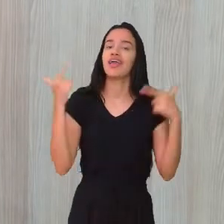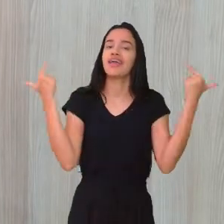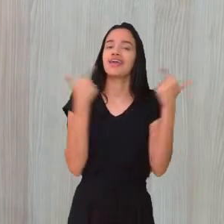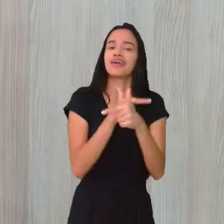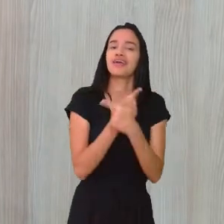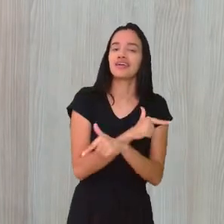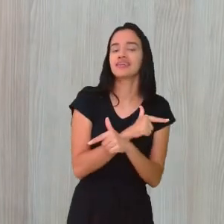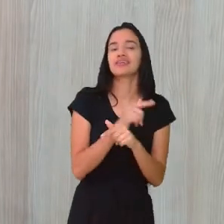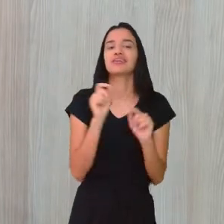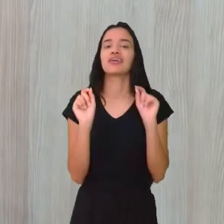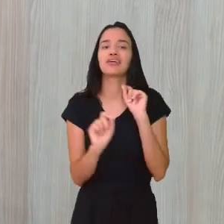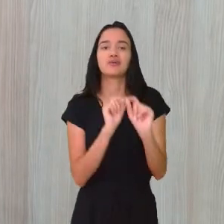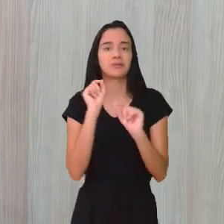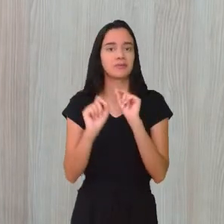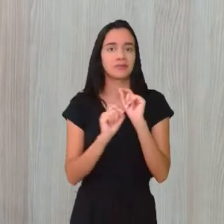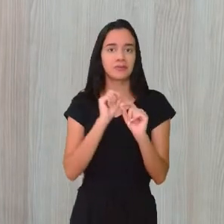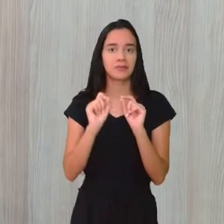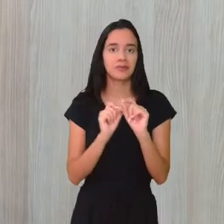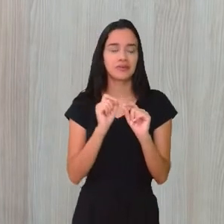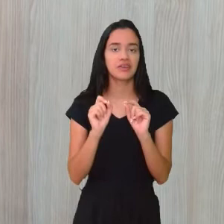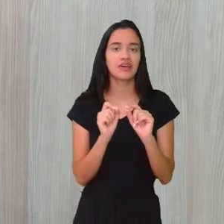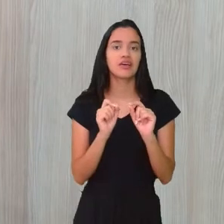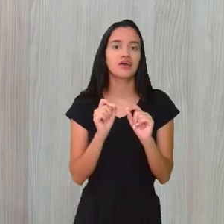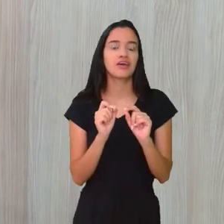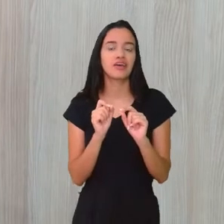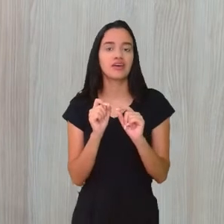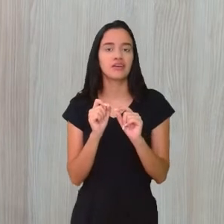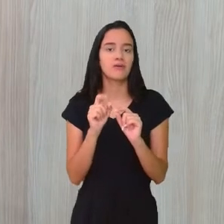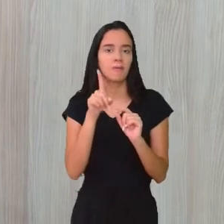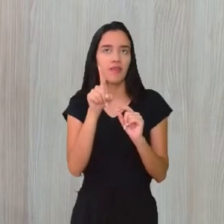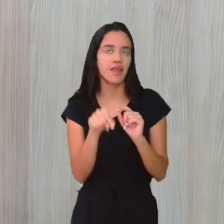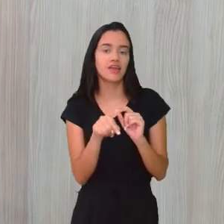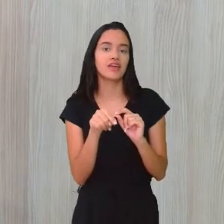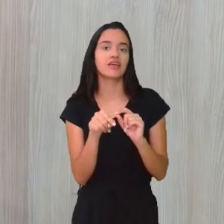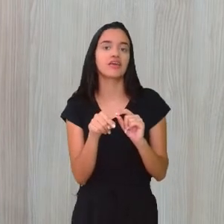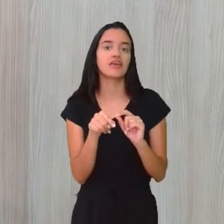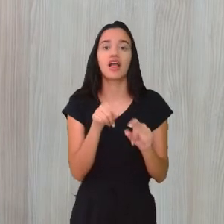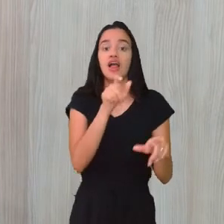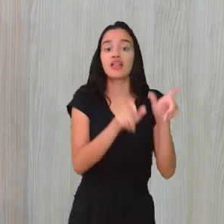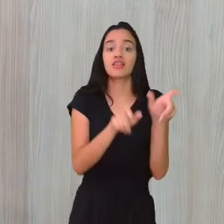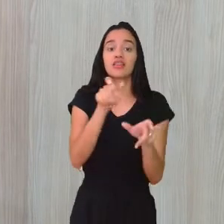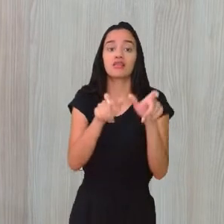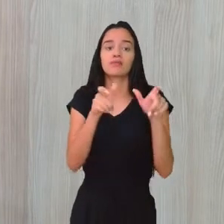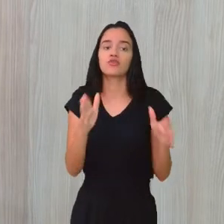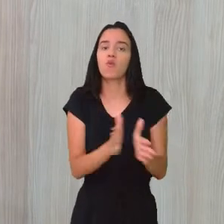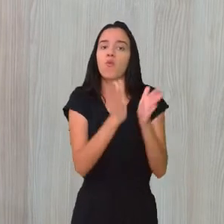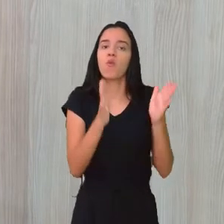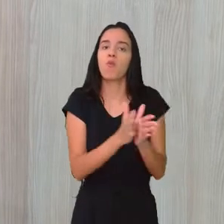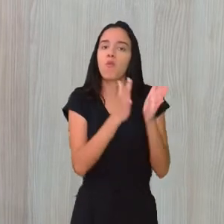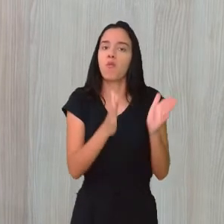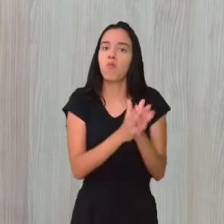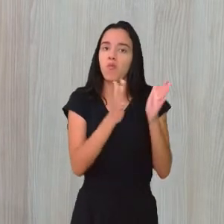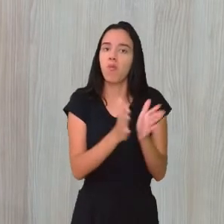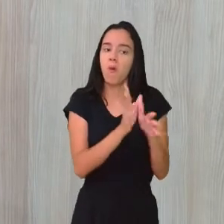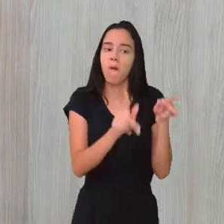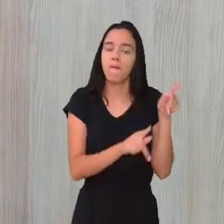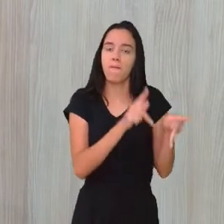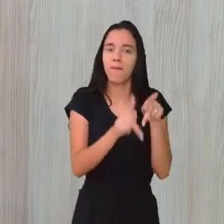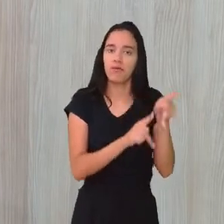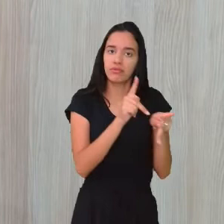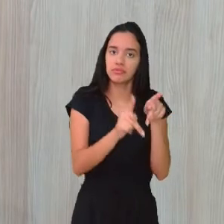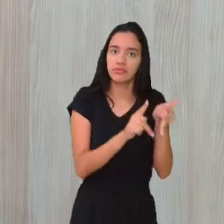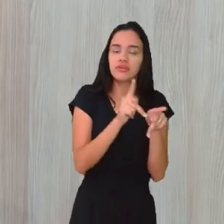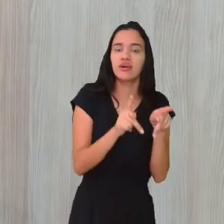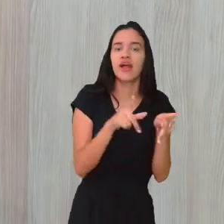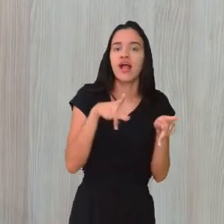era destinada ao retrato das pessoas menos nobres, das pessoas populares, né? E você tem